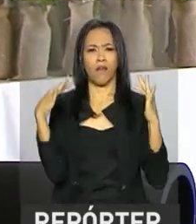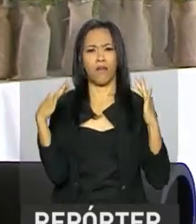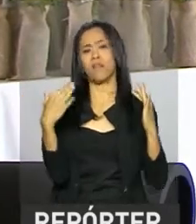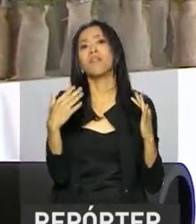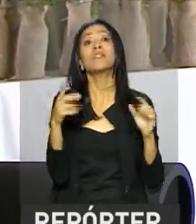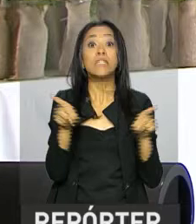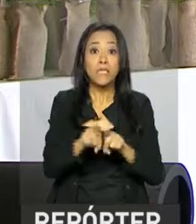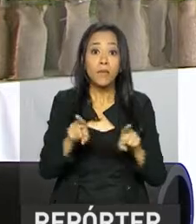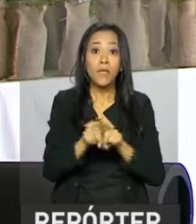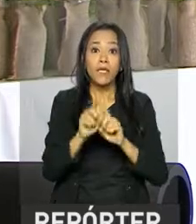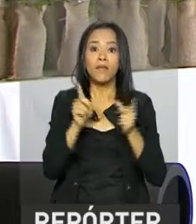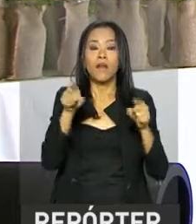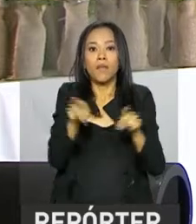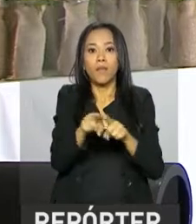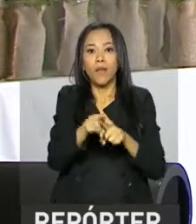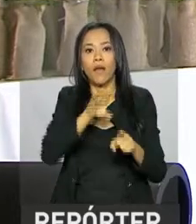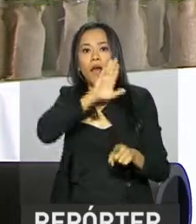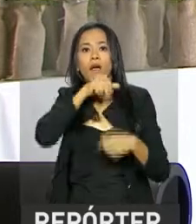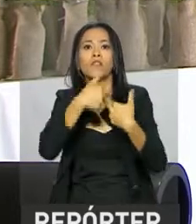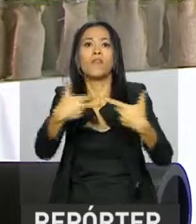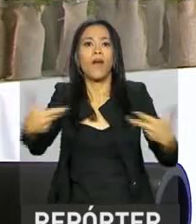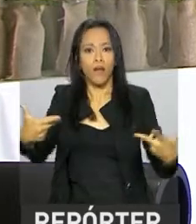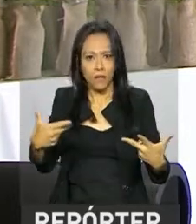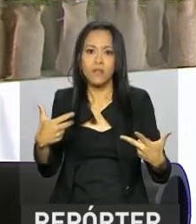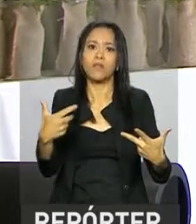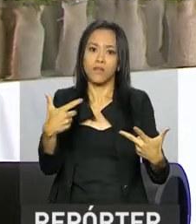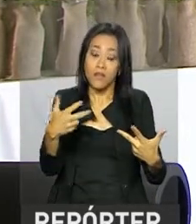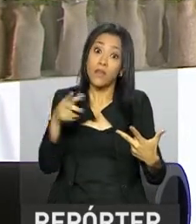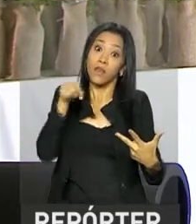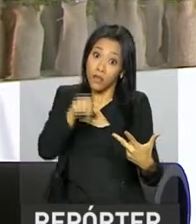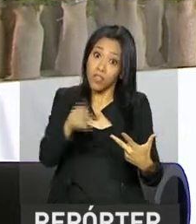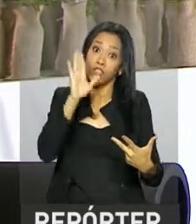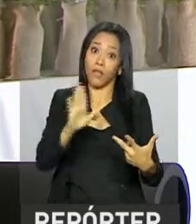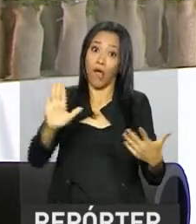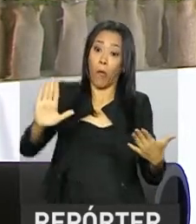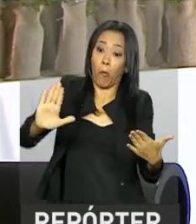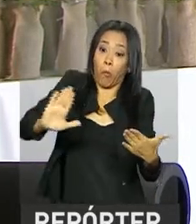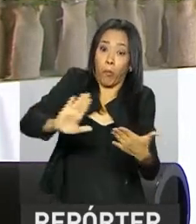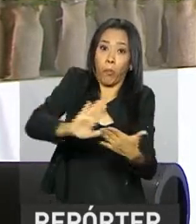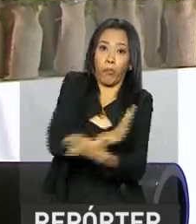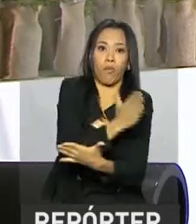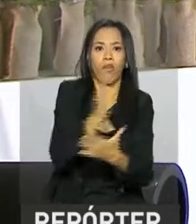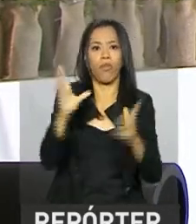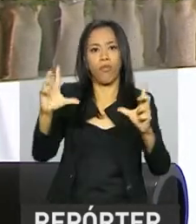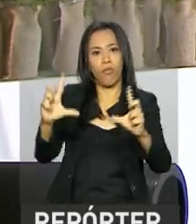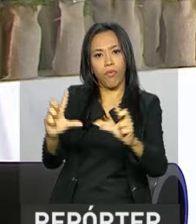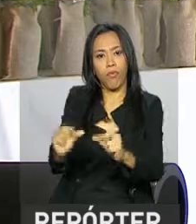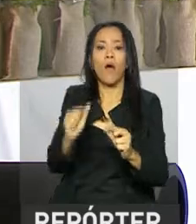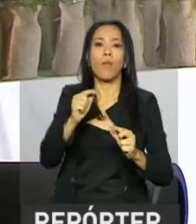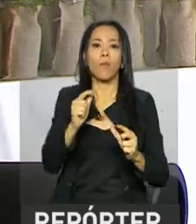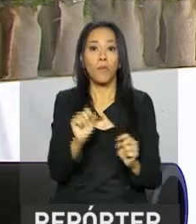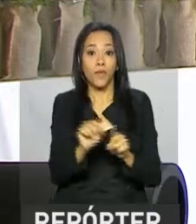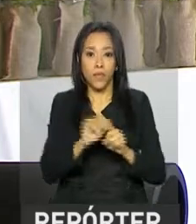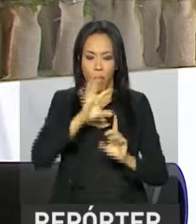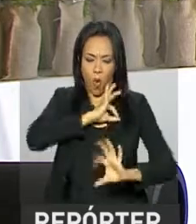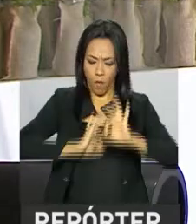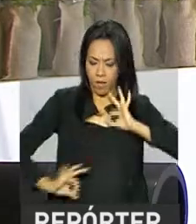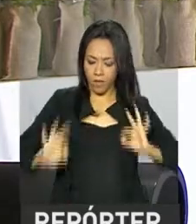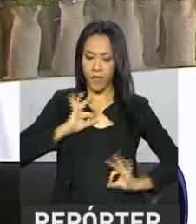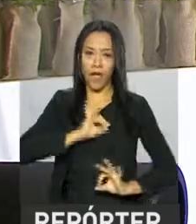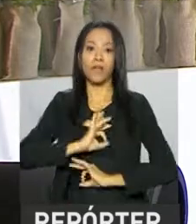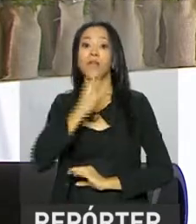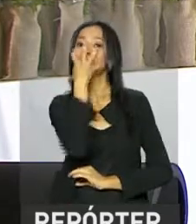é refúgio de espécies importantes de animais, que inclusive estão em extinção, por exemplo, a onça-pintada e o